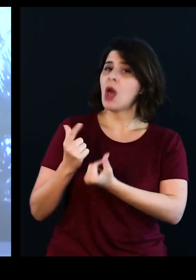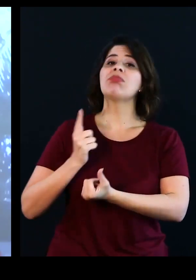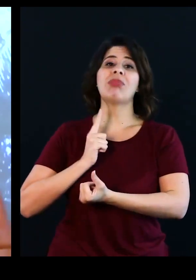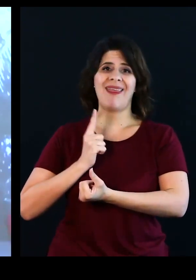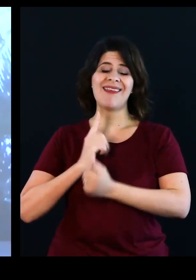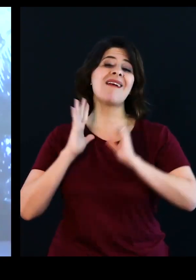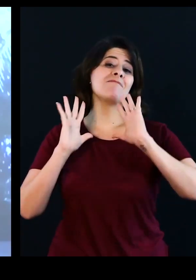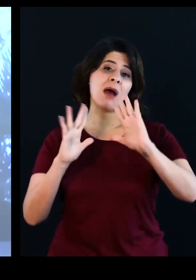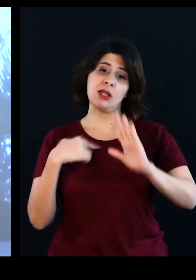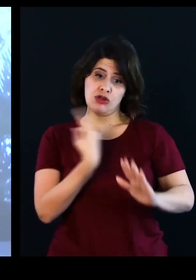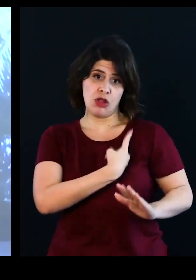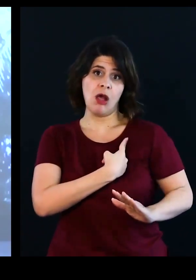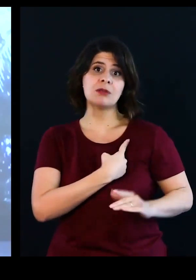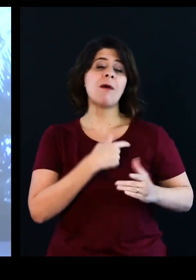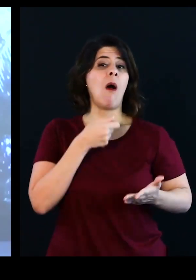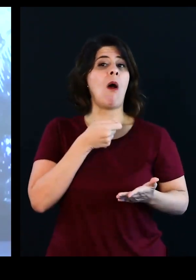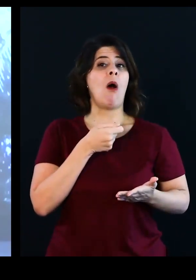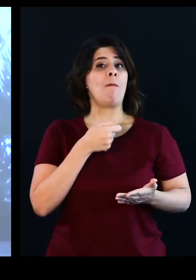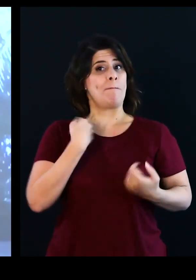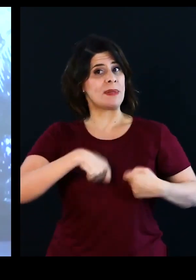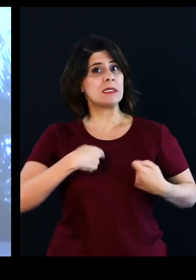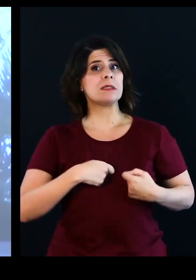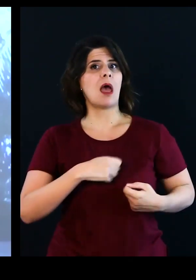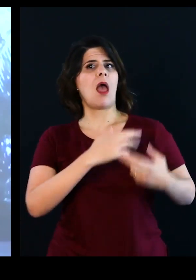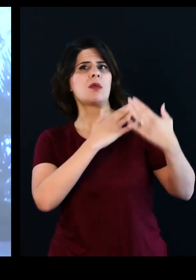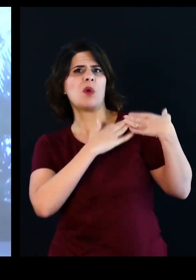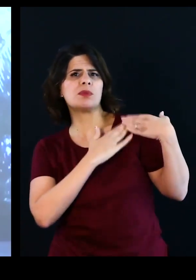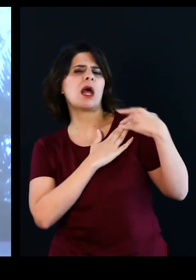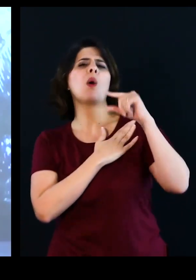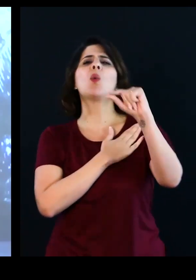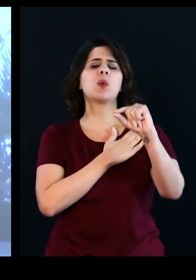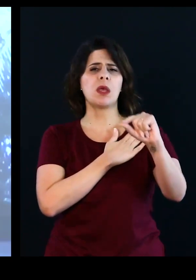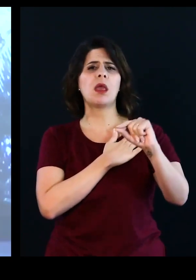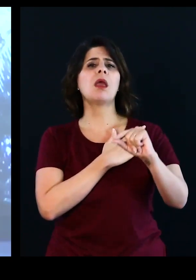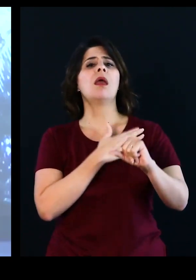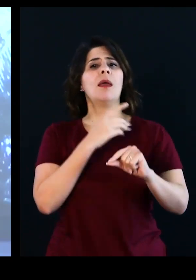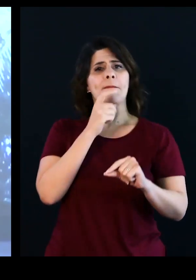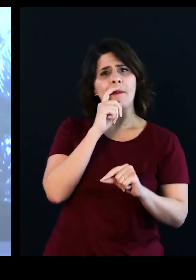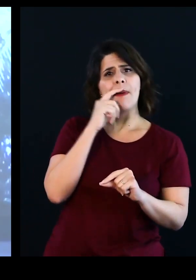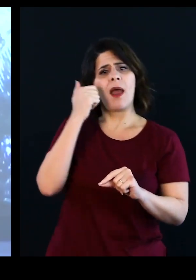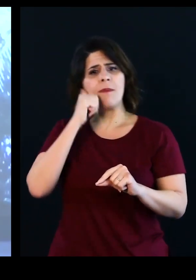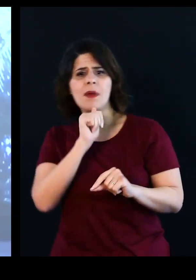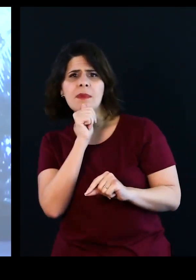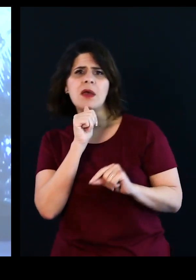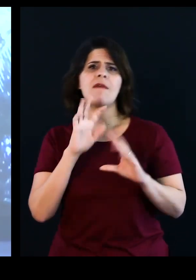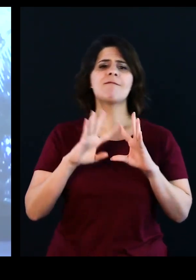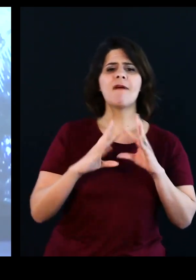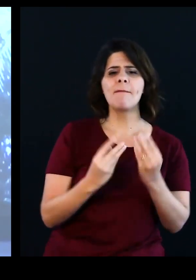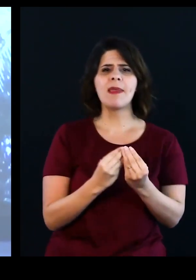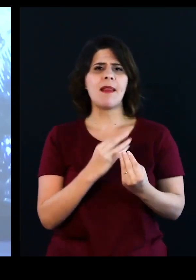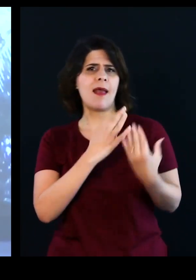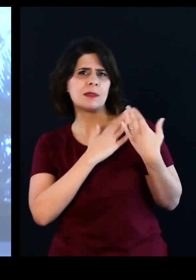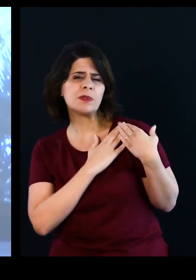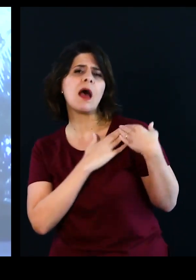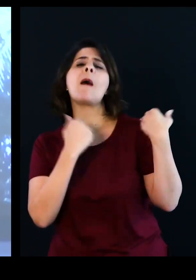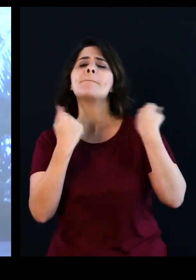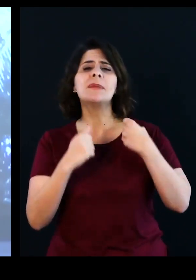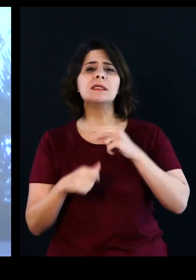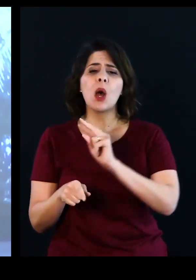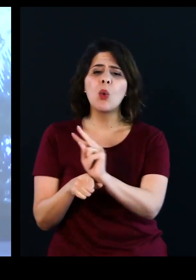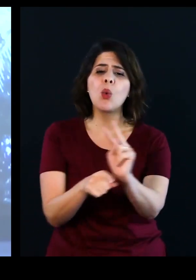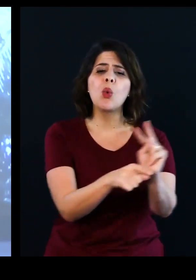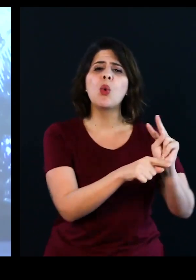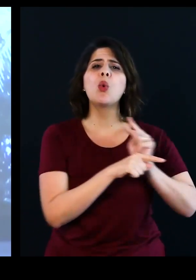de família, como profissionais, de cuidar uns dos outros, e isso a gente tem que reafirmar a cada minuto, para